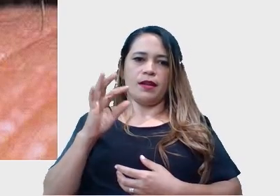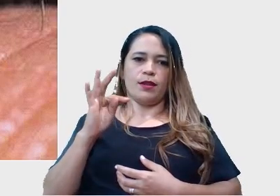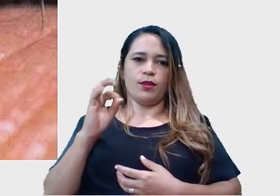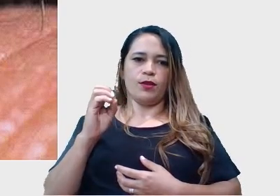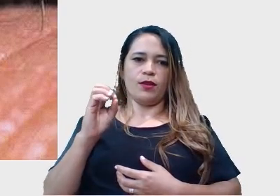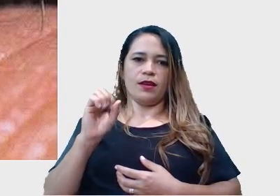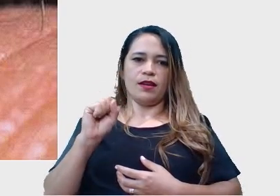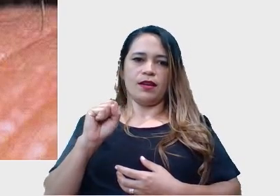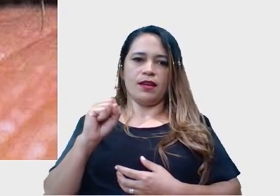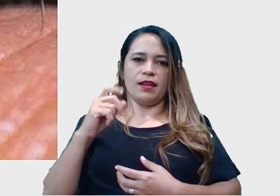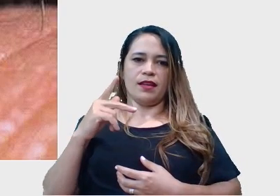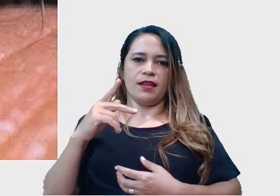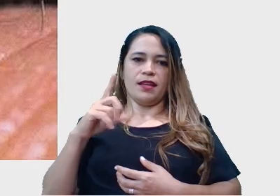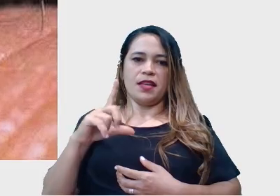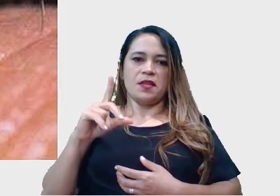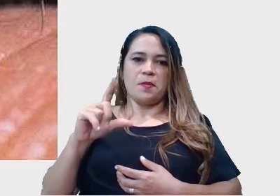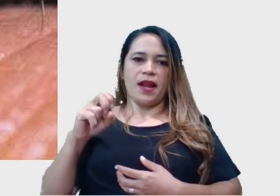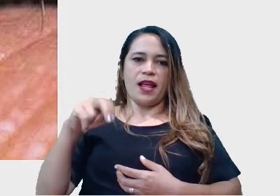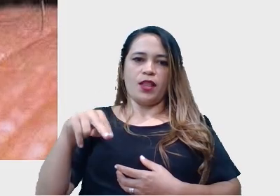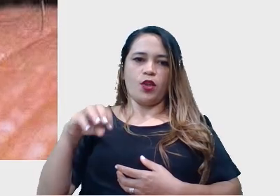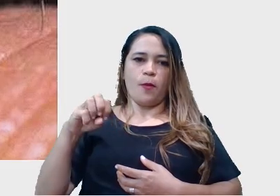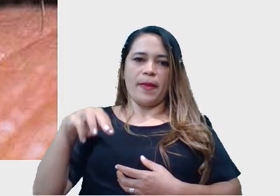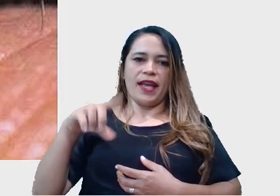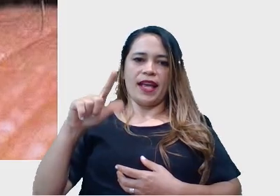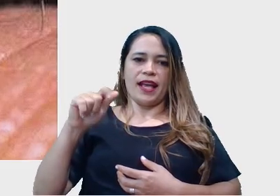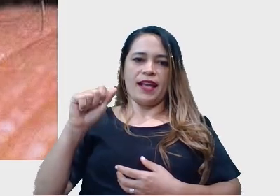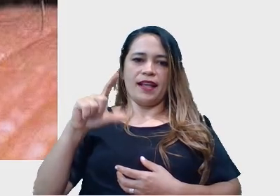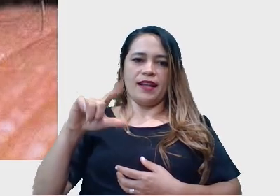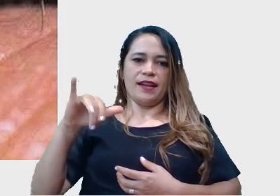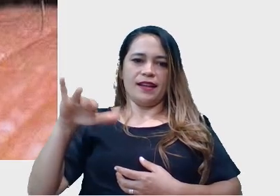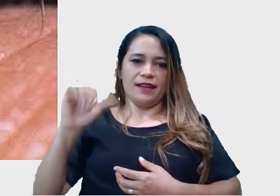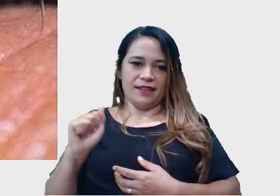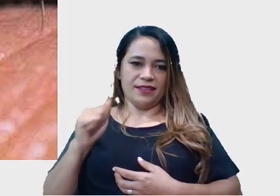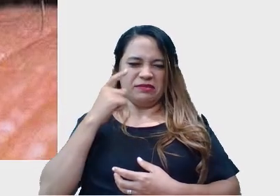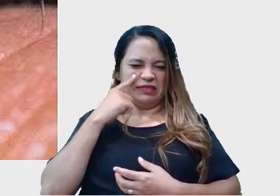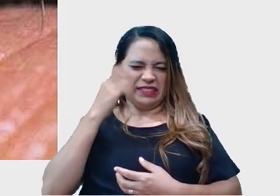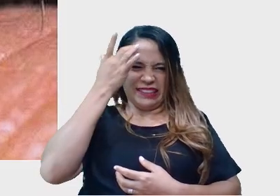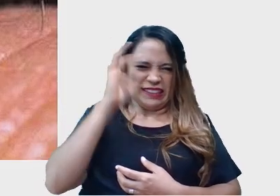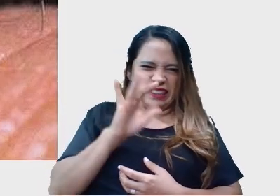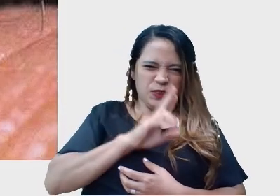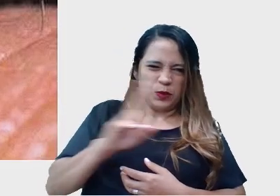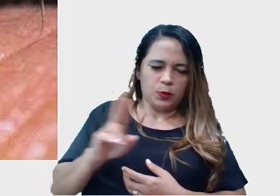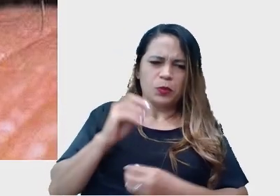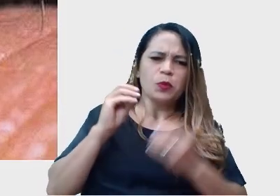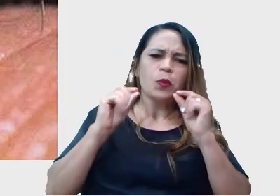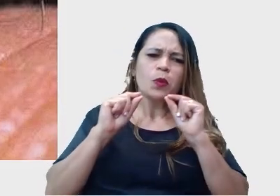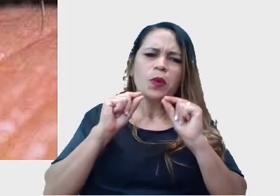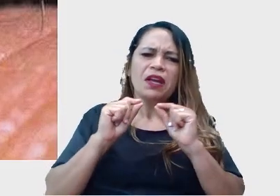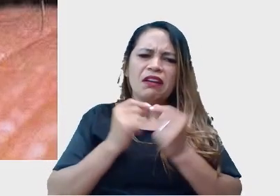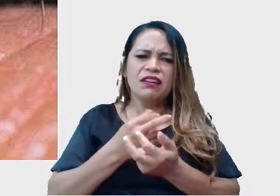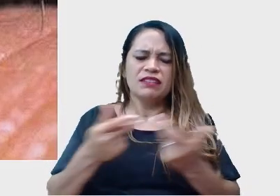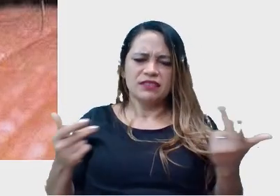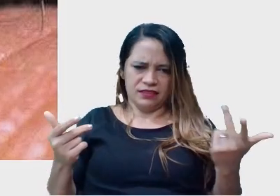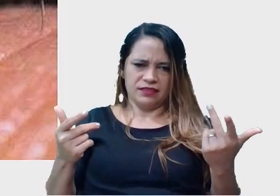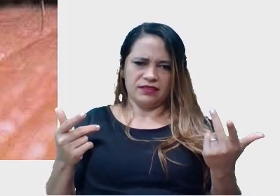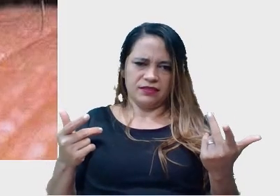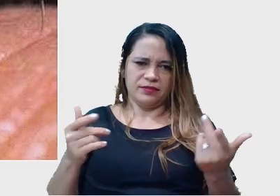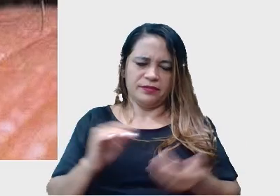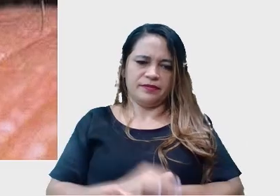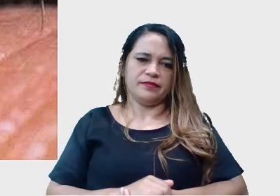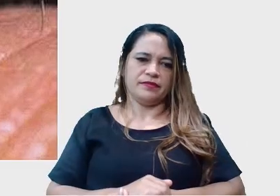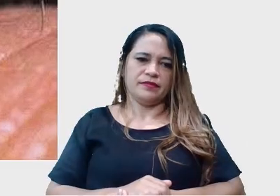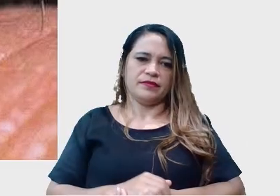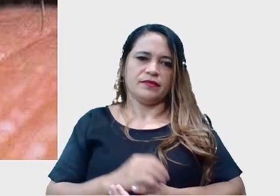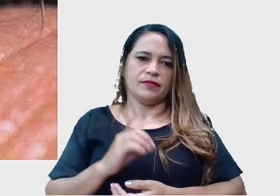hepatoesplenomegalia. Nome estranho, mas de uma coisa que a gente vai falar agorinha você vai entender bem. Resumindo, o que é a hepatoesplenomegalia?